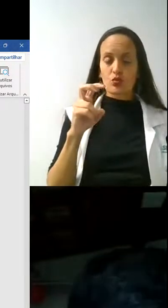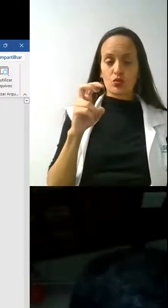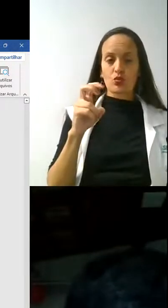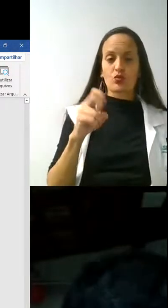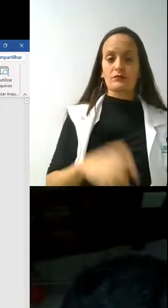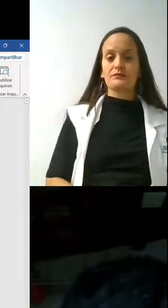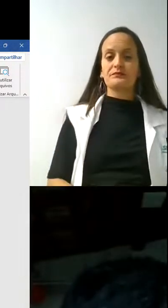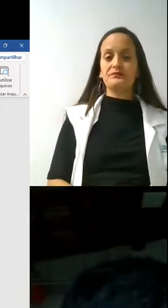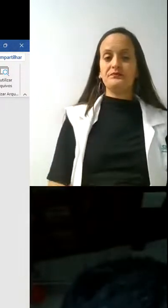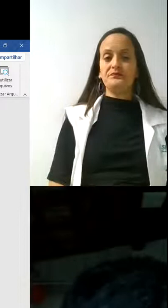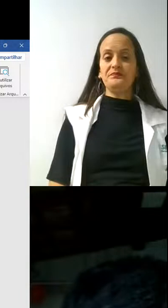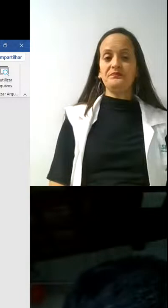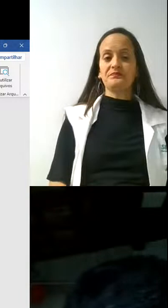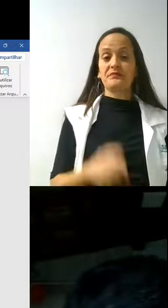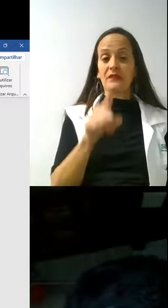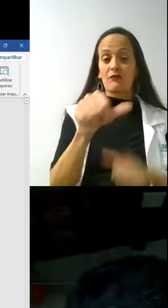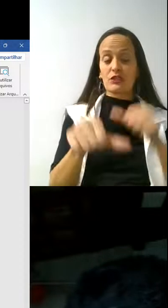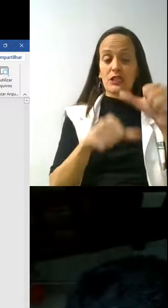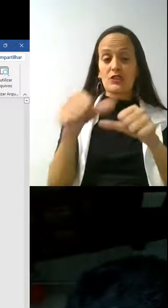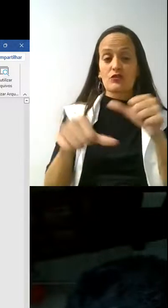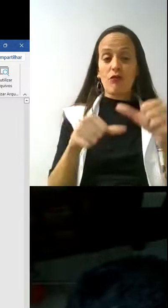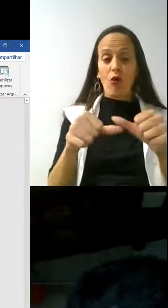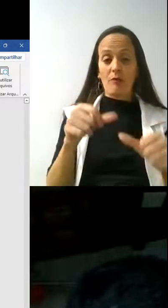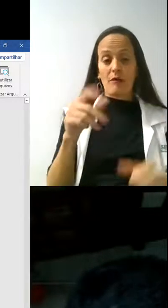uma P3.